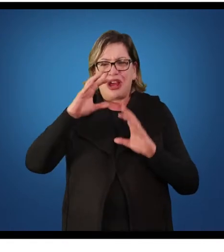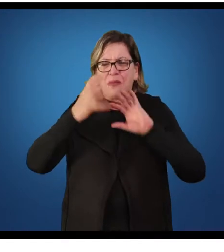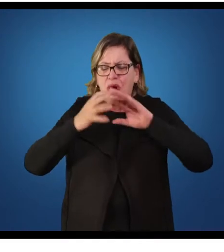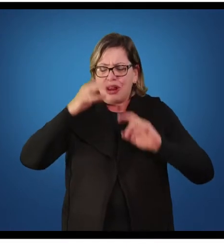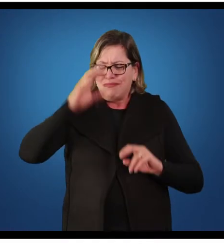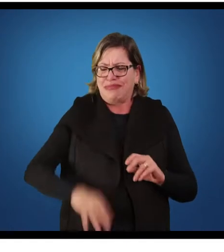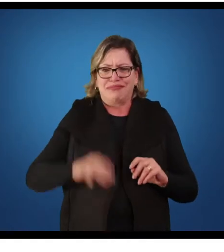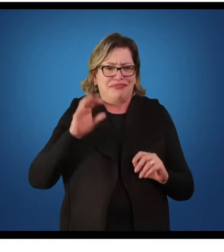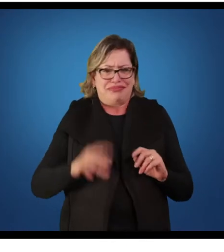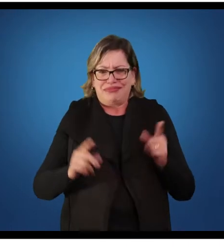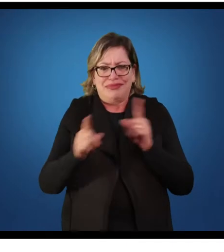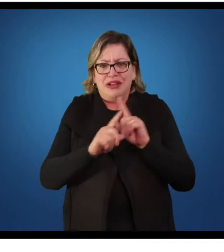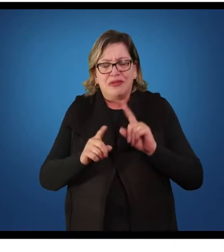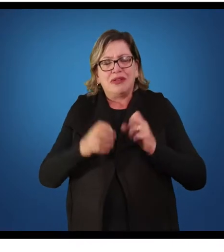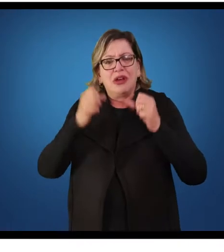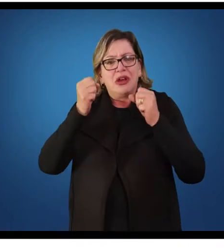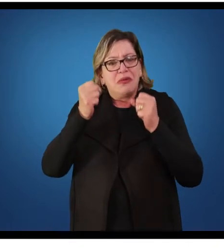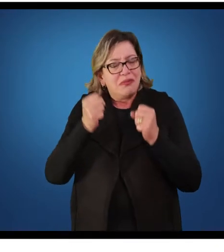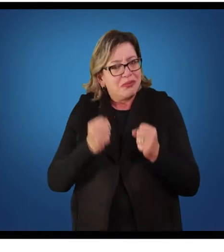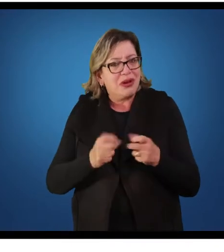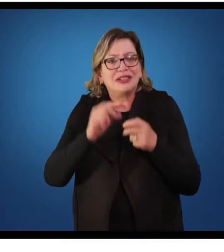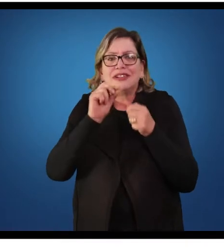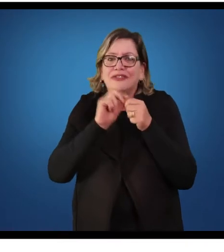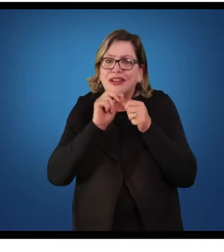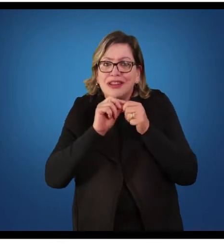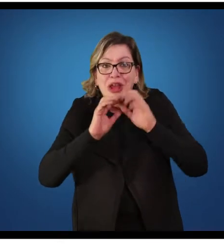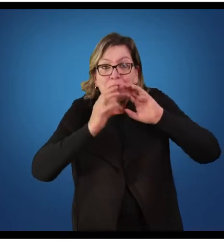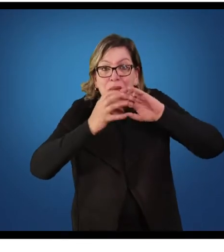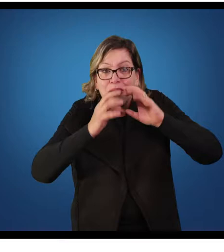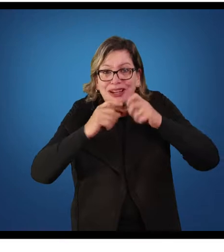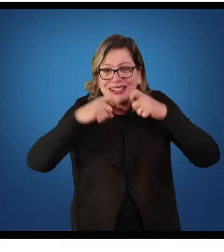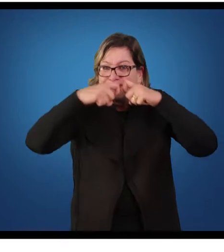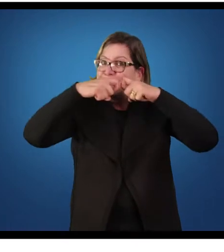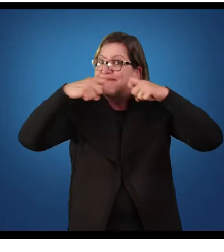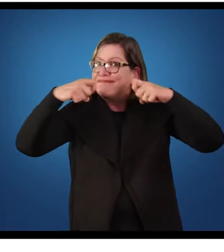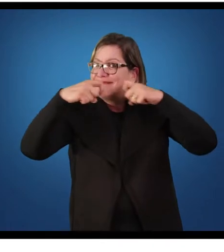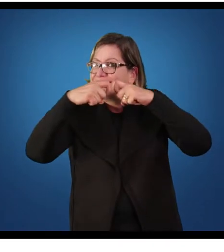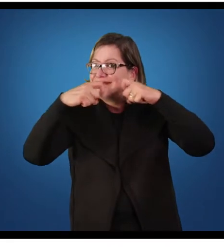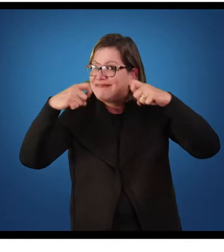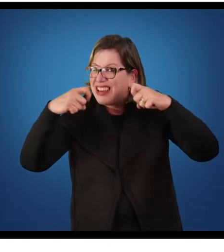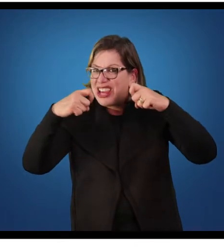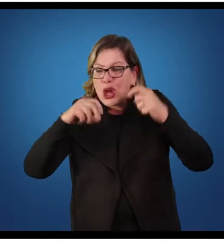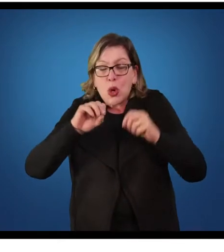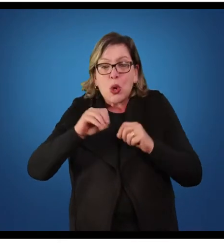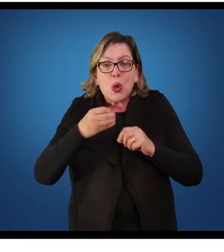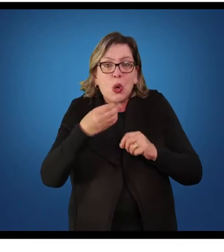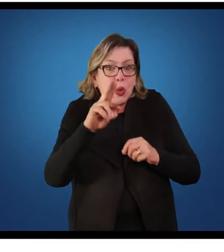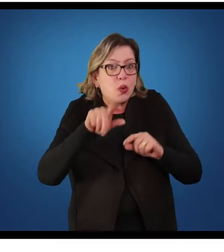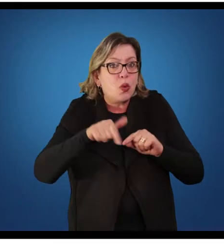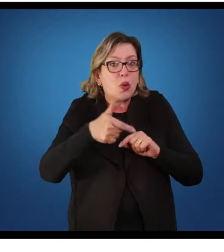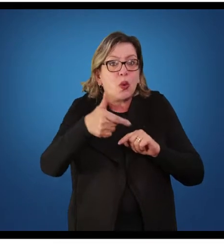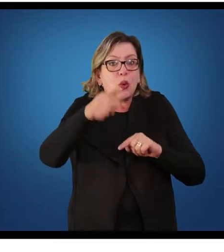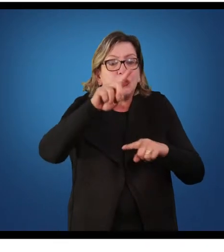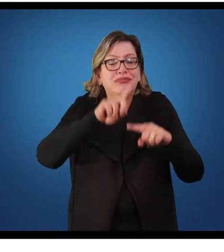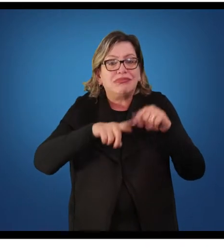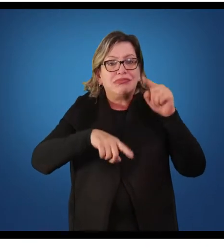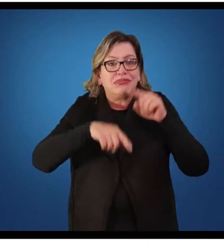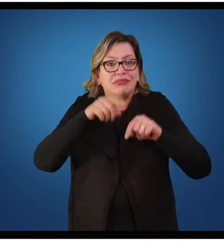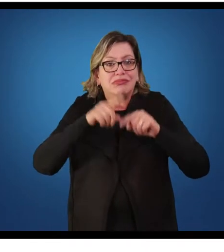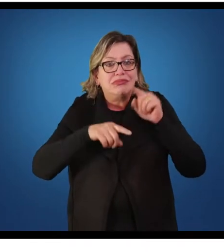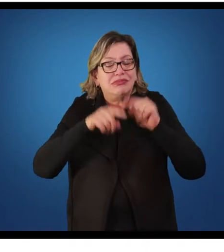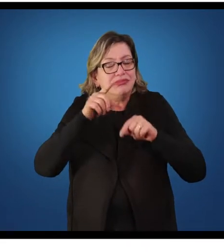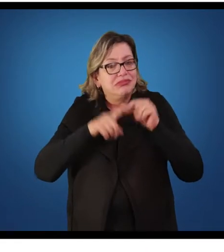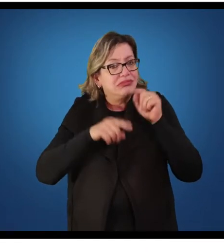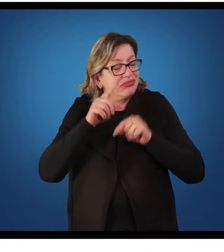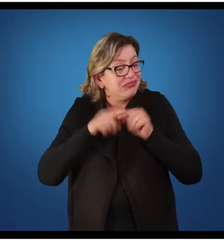Você pode pegar, fazer, confeccionar bolas com meias, com qualquer outro material, né? Que você